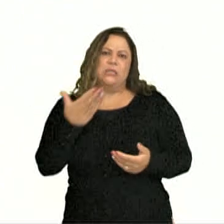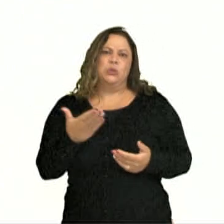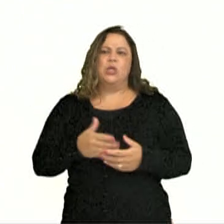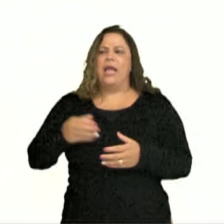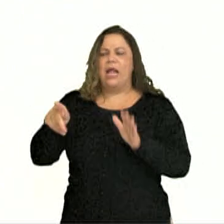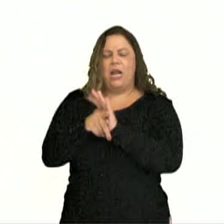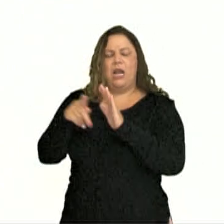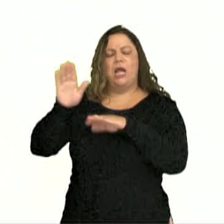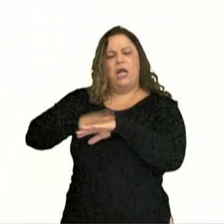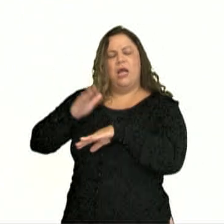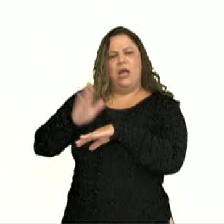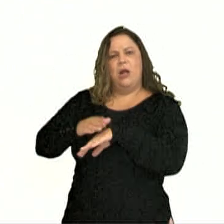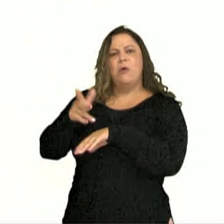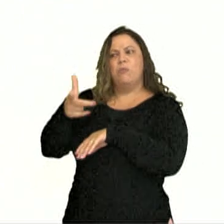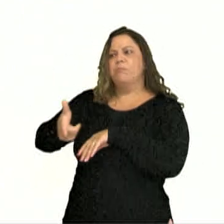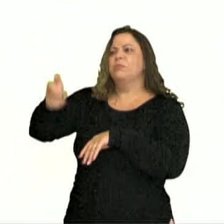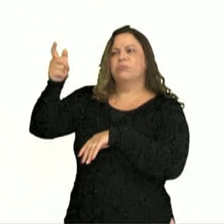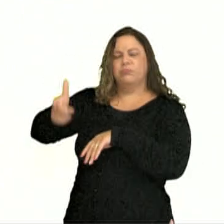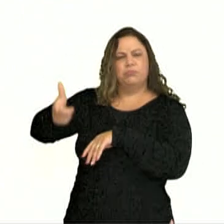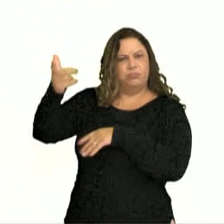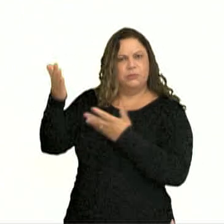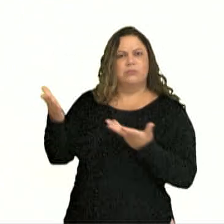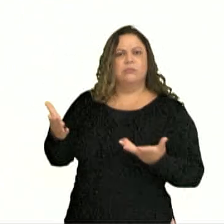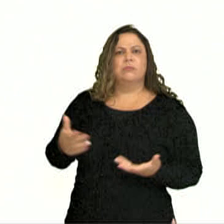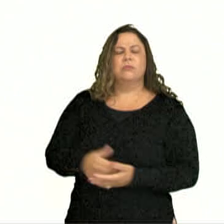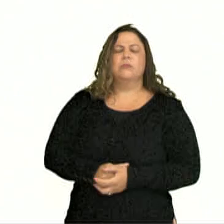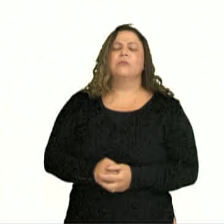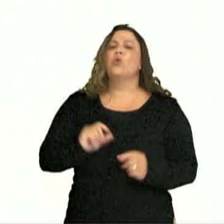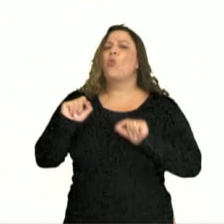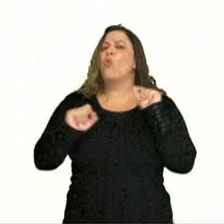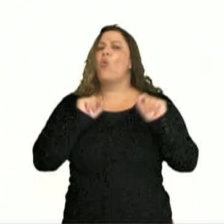matou de uma maneira bem